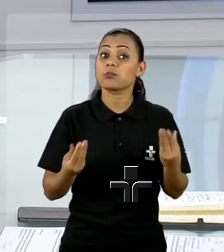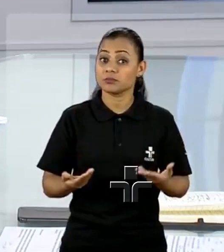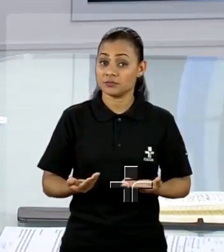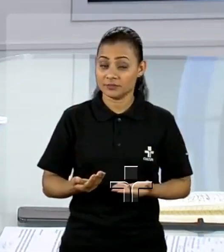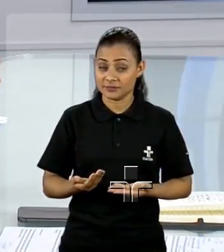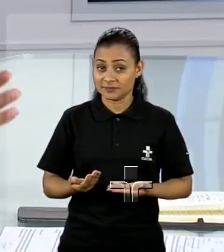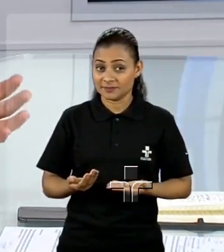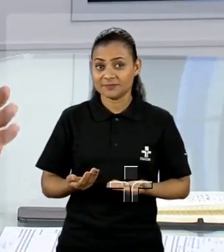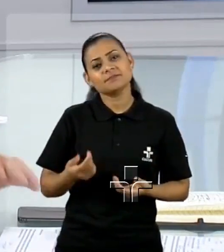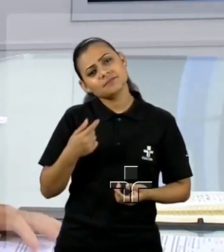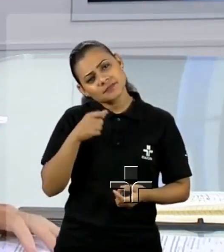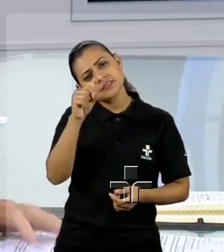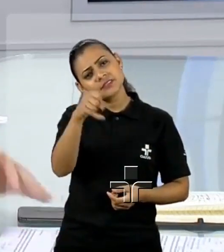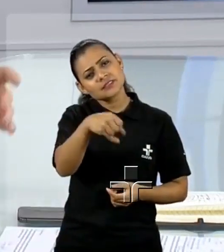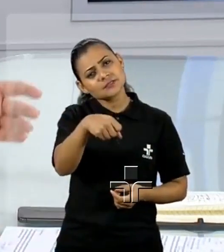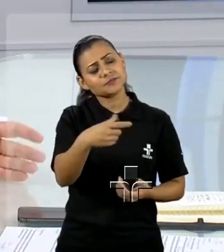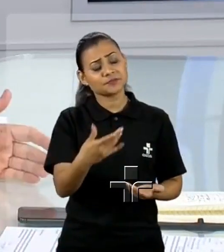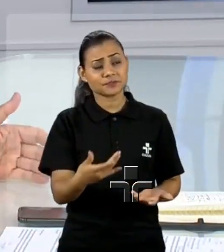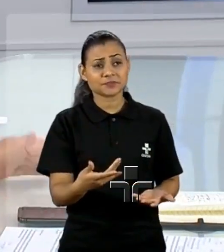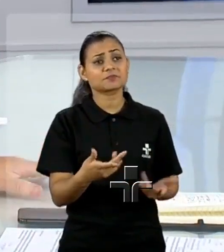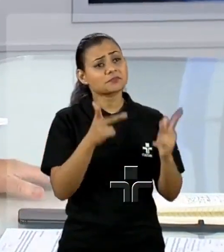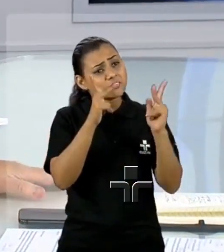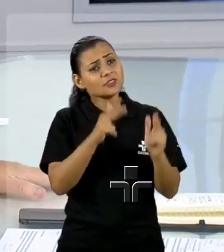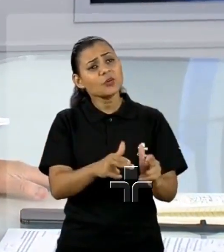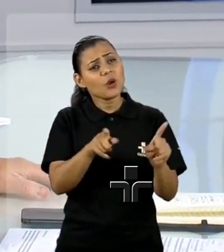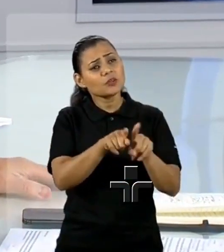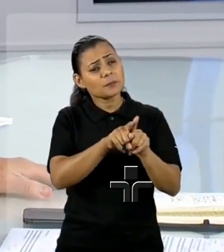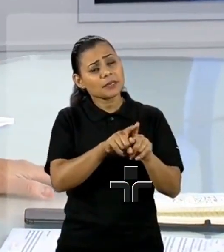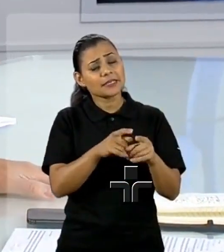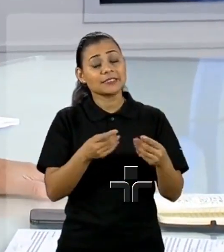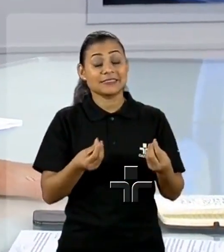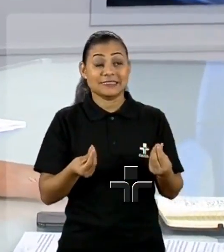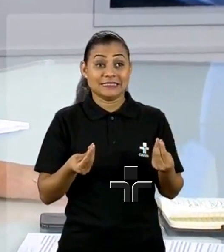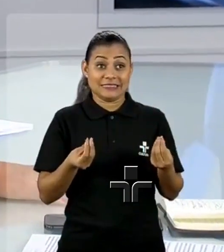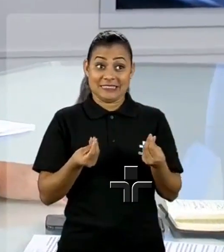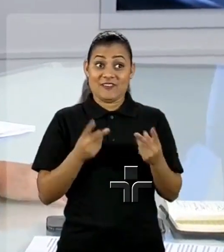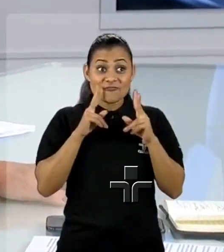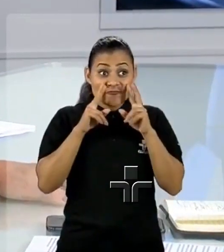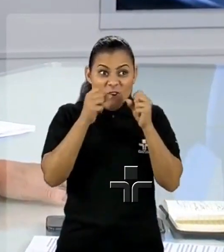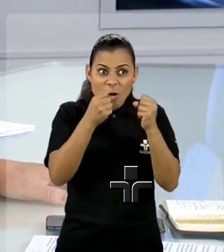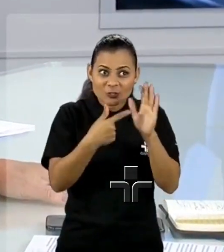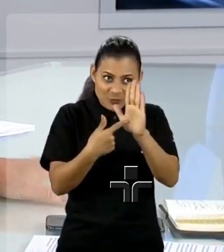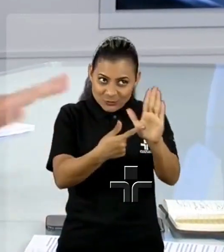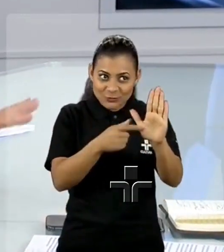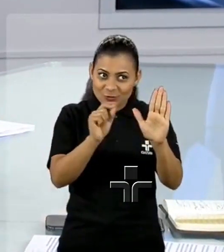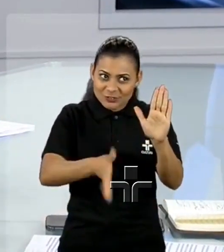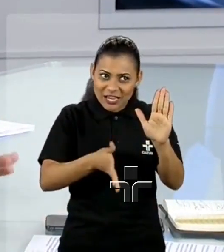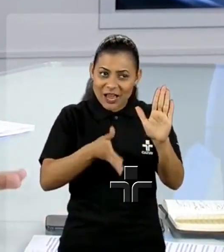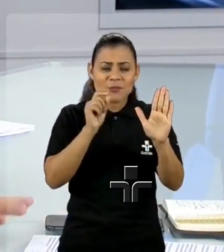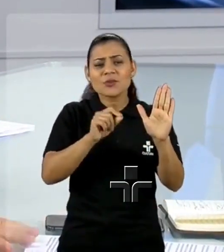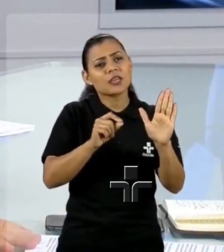Eu coloquei, o Pondé também colocou de uma forma bem mais forte, né?